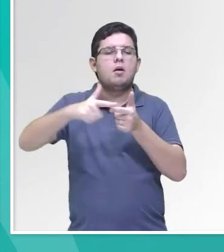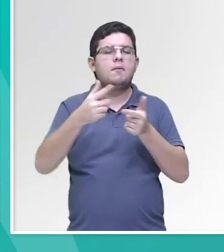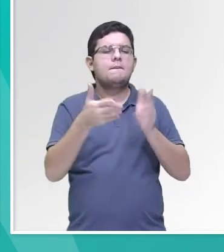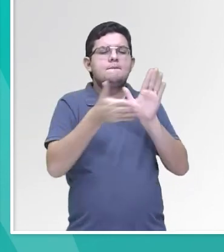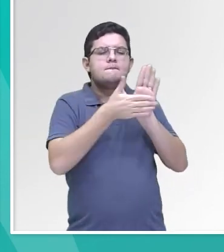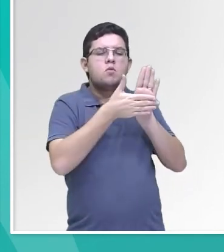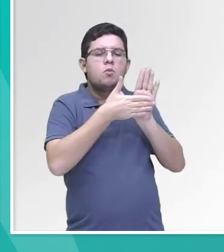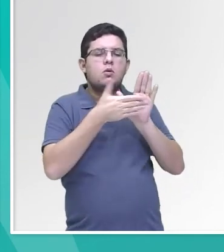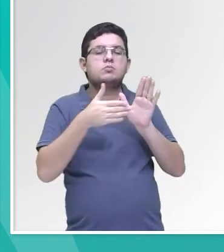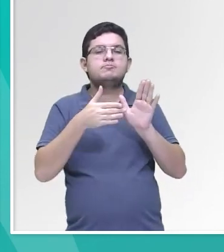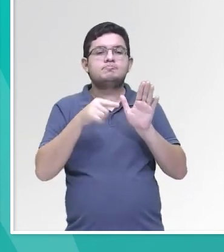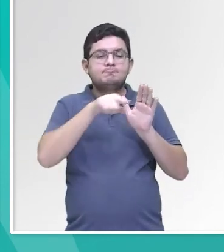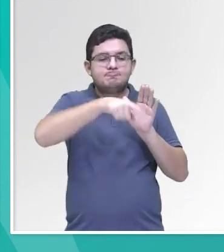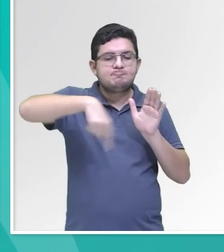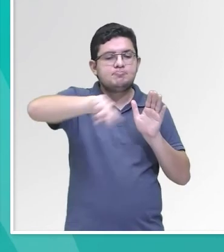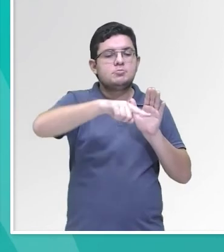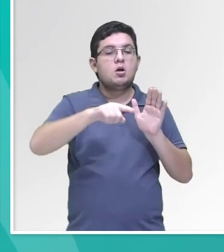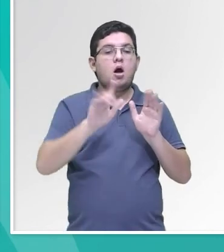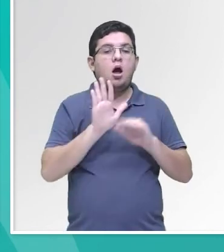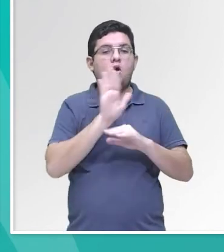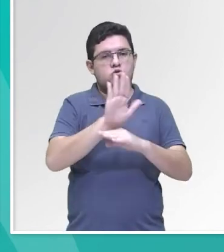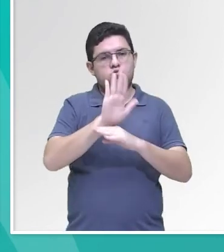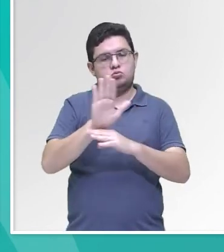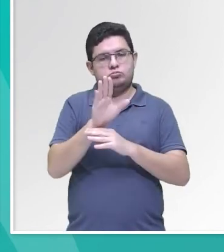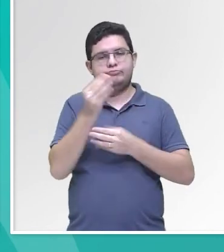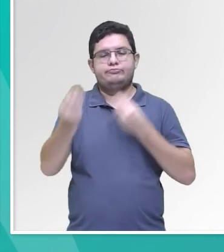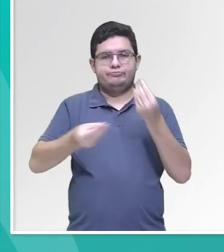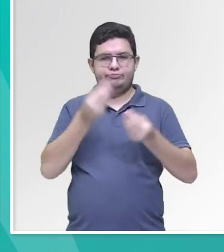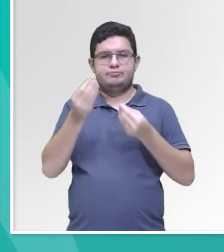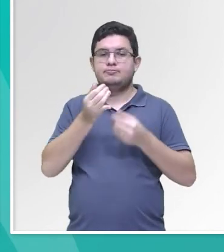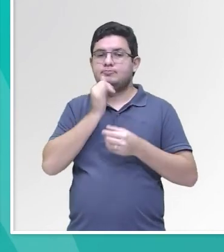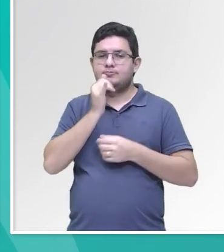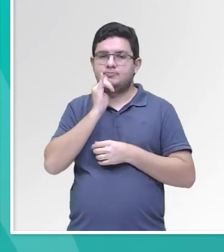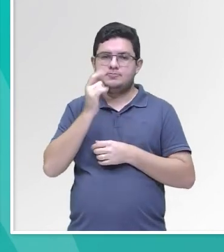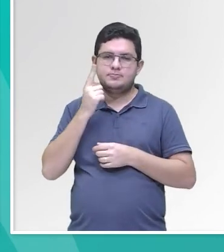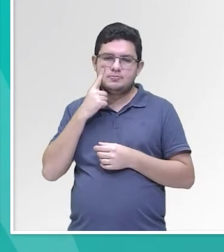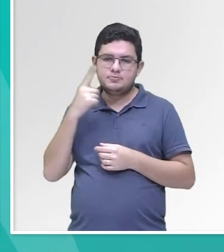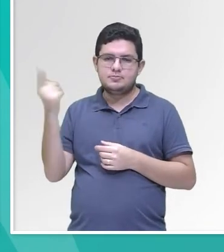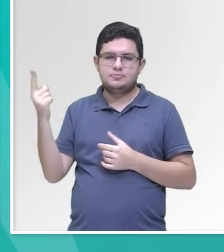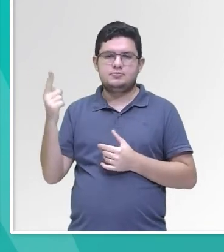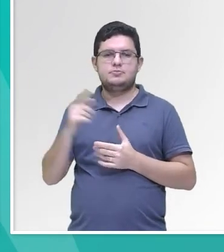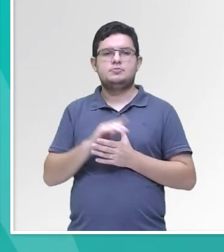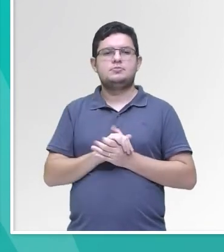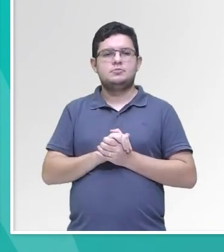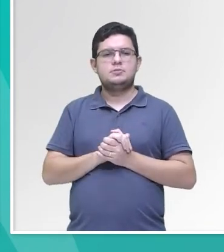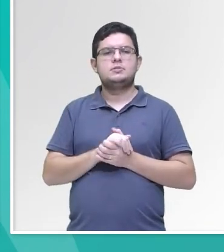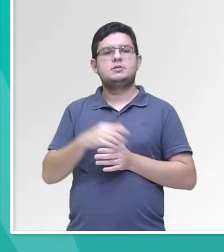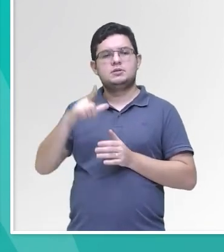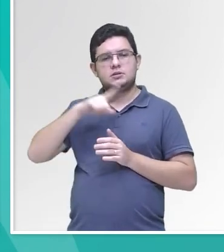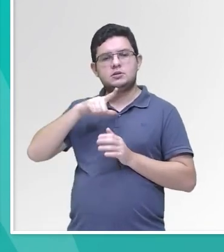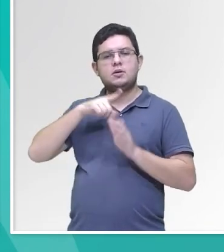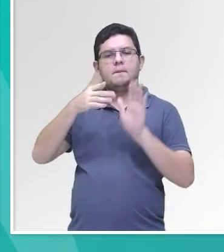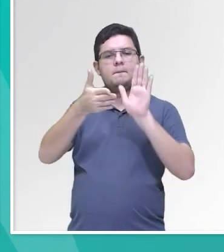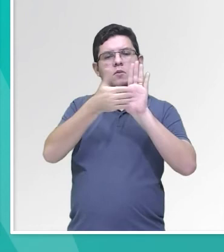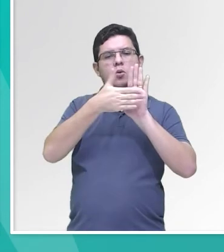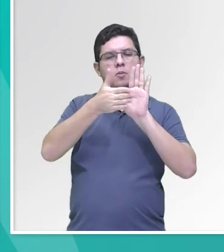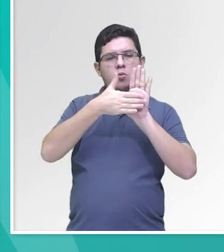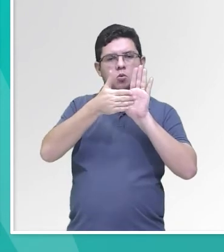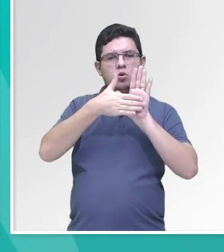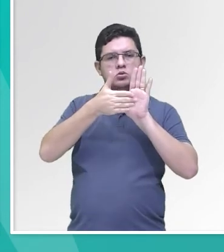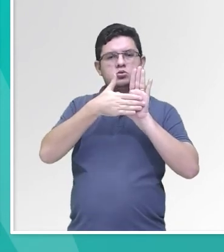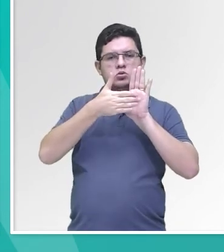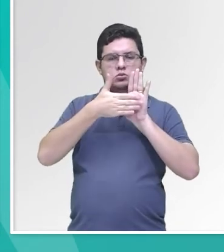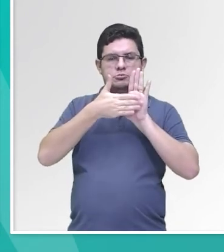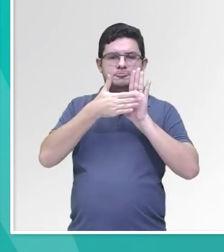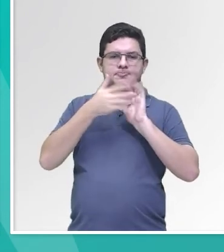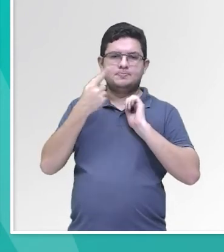texto. Olha só como o nosso texto exemplo faz isso. Traz a proposta de intervenção na conclusão. Olha só o